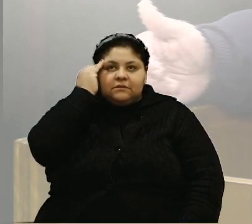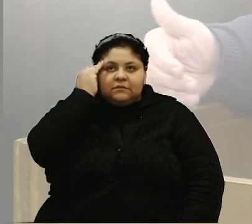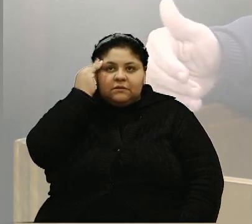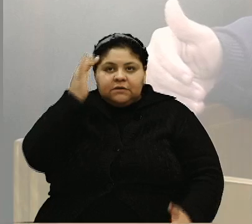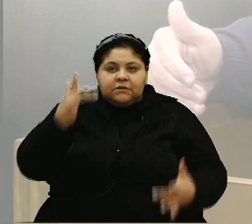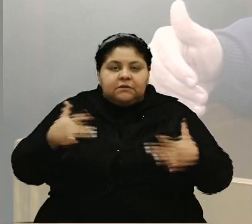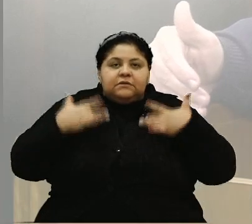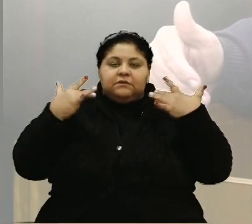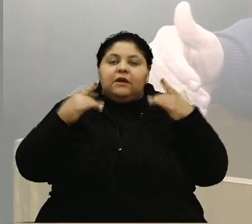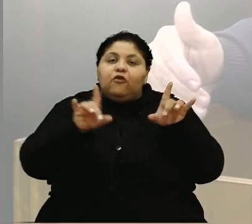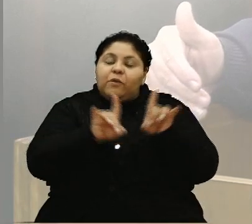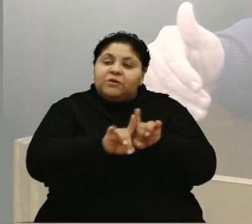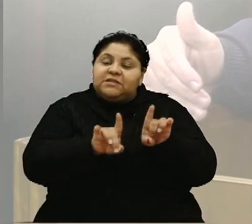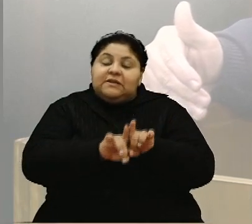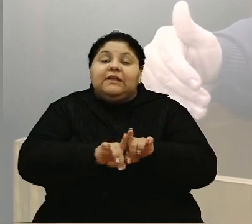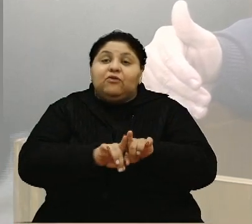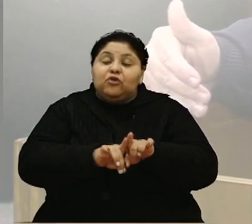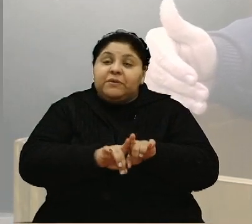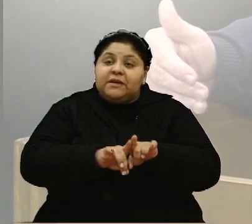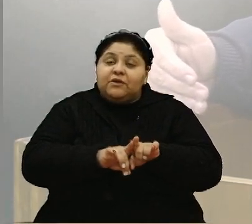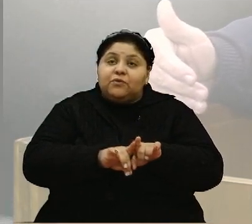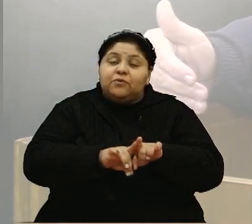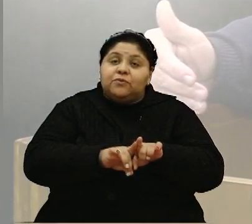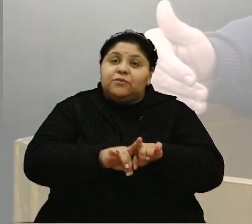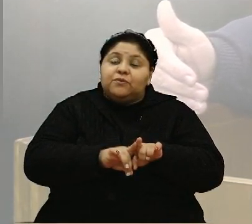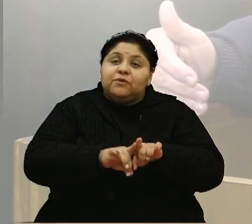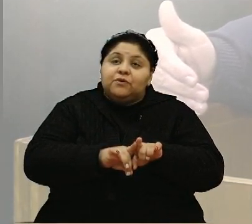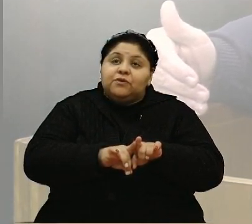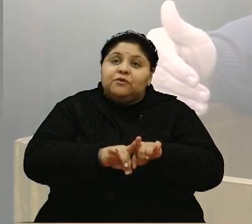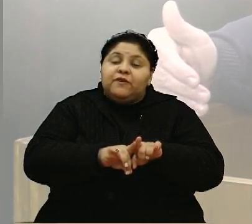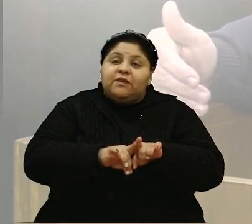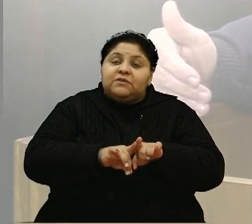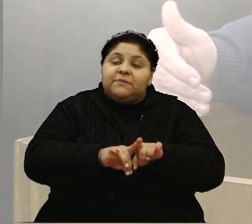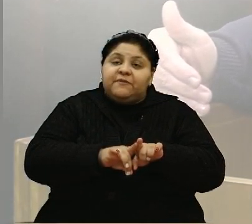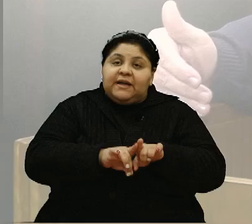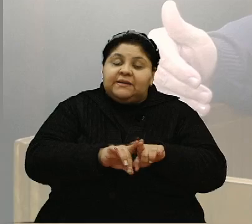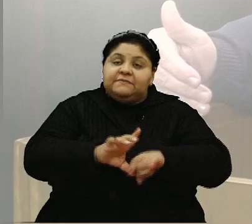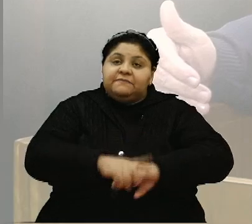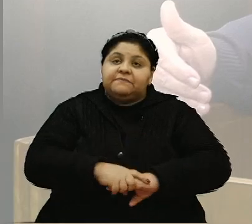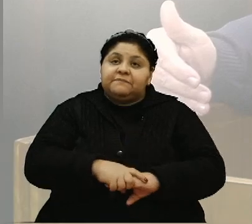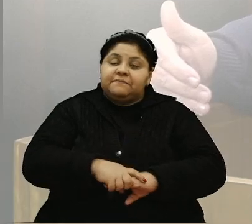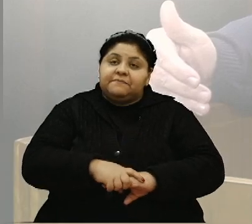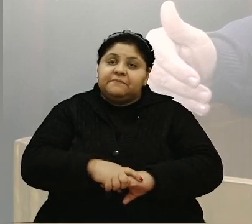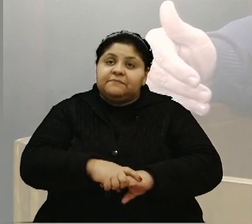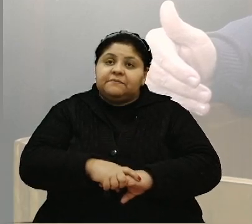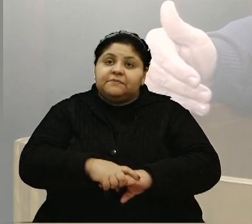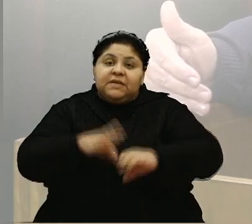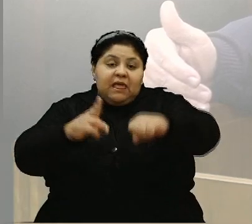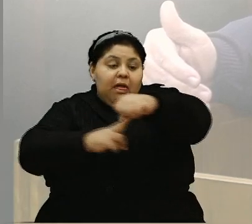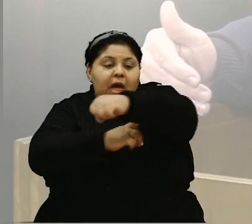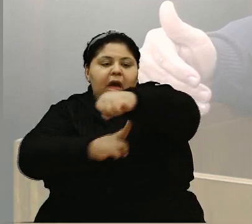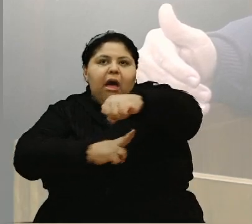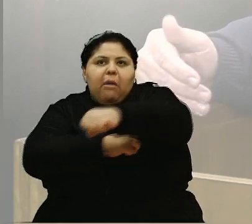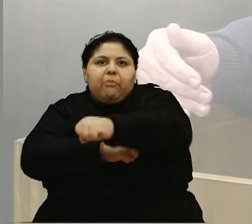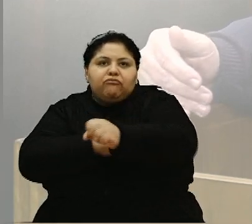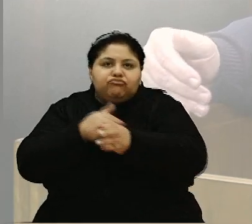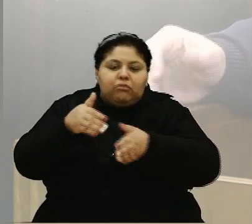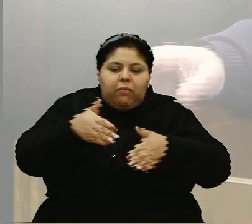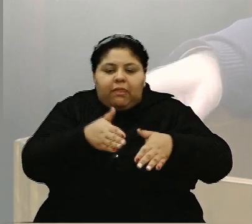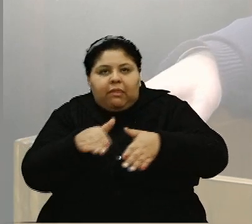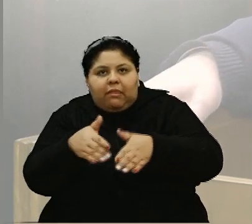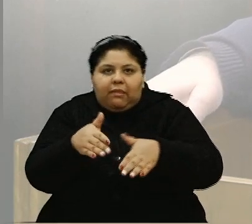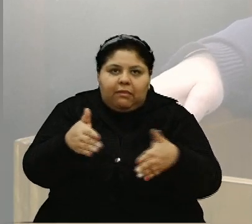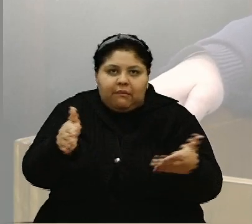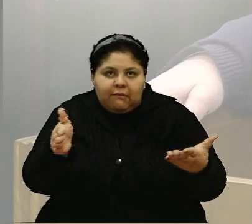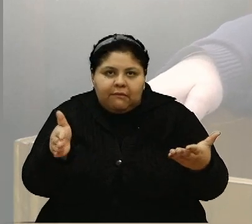apavorado quanto eu. E eu não vou repetir o assunto de ontem, mas é um absurdo, nós temos uma pinguela entre essas duas cidades. Então,